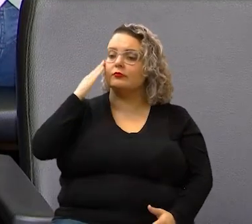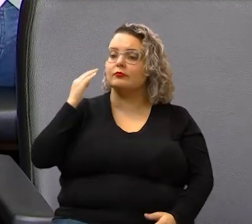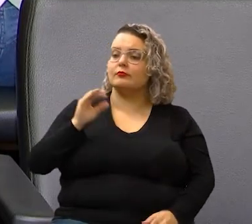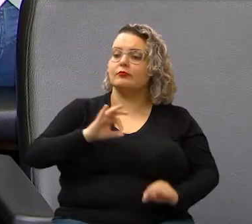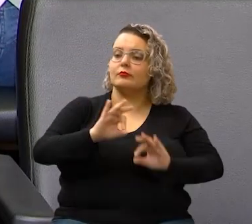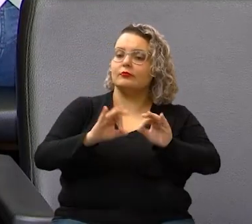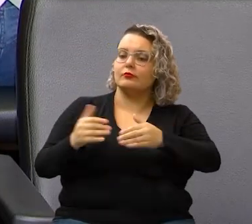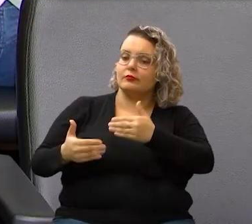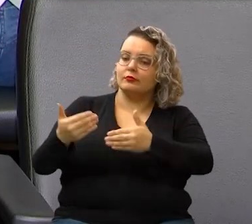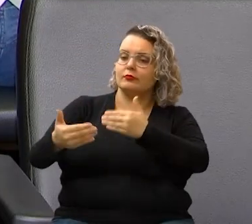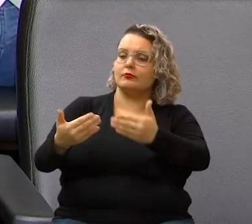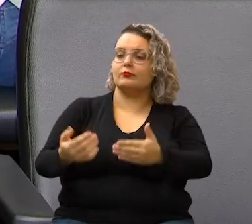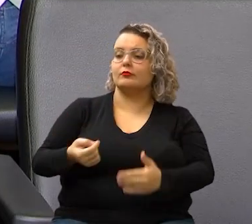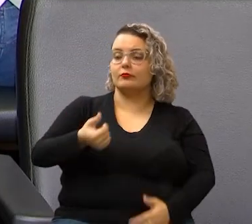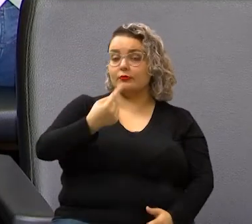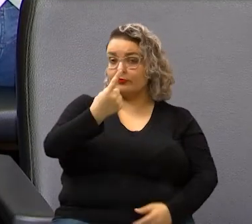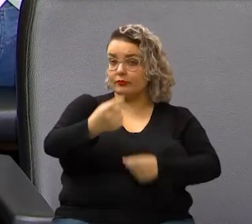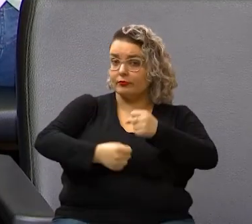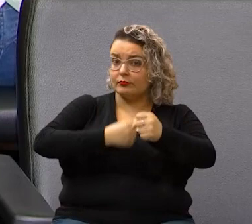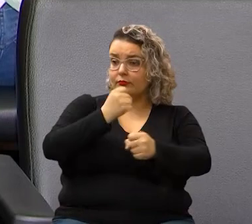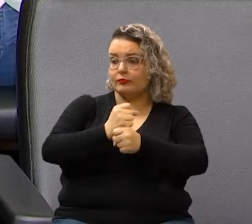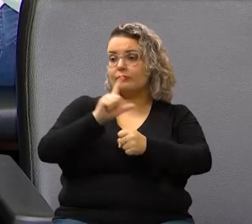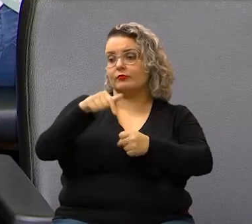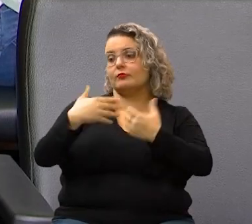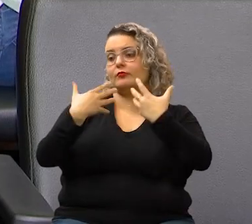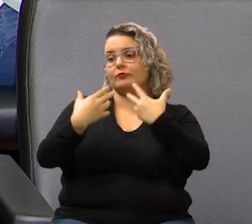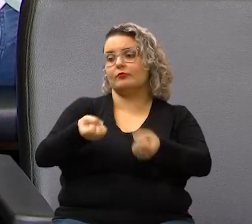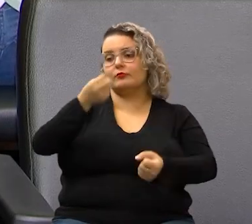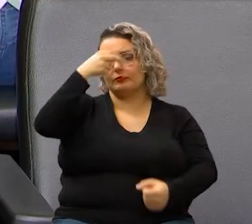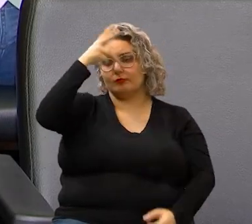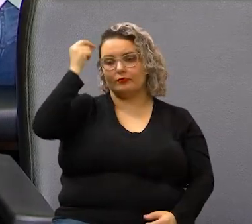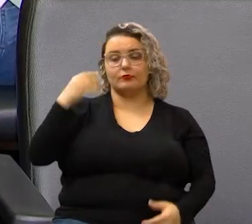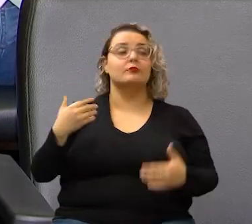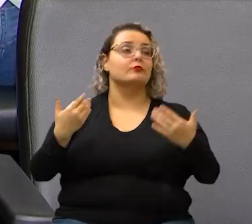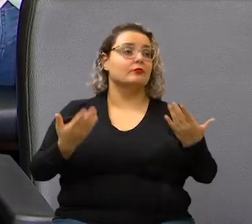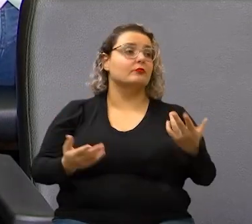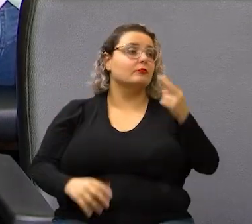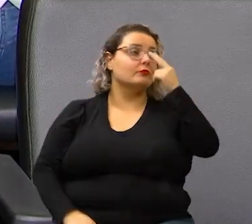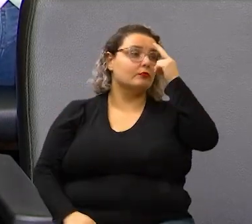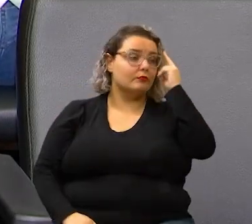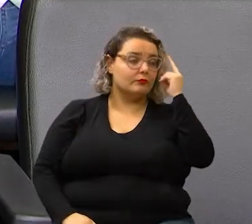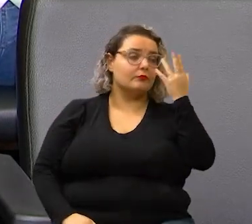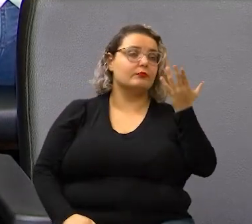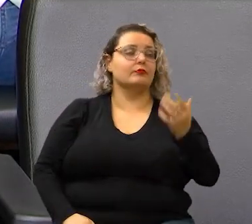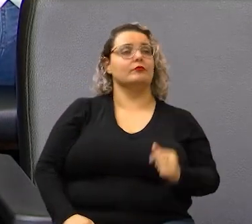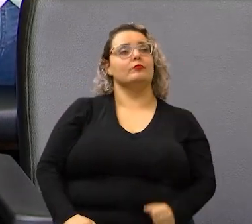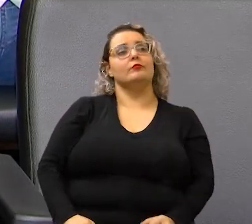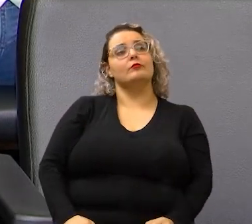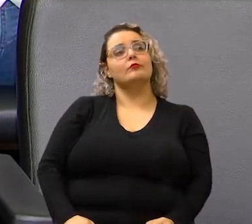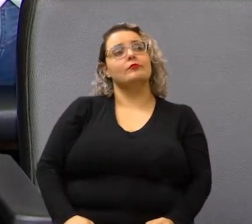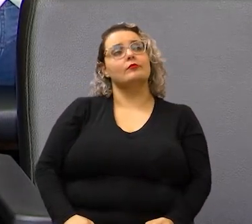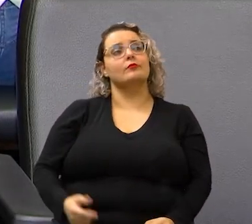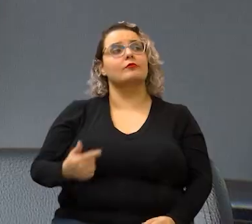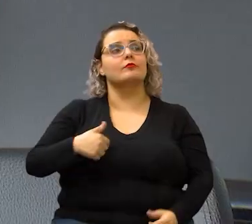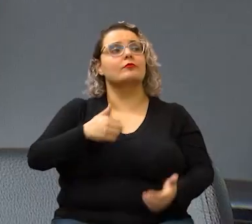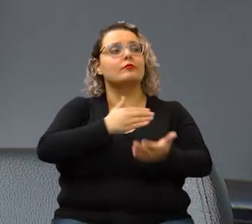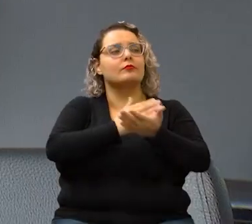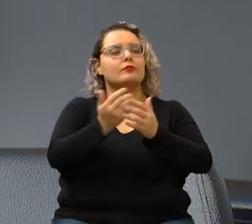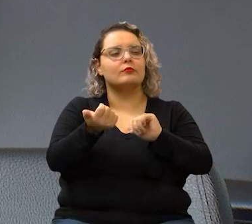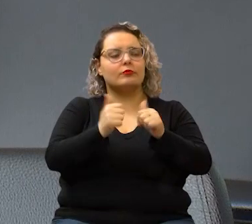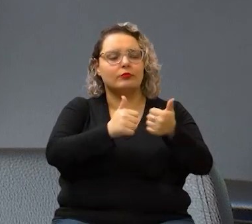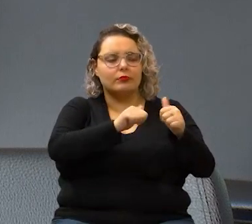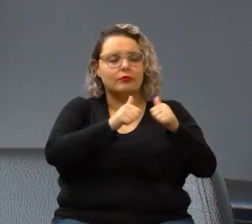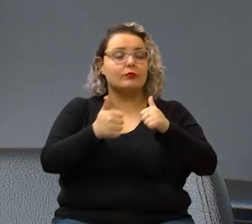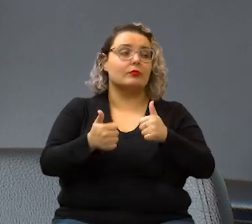você entende esse projeto em vigor quase um ano depois que foi sancionada pelo prefeito? Então, Gabriel, eu